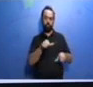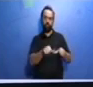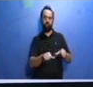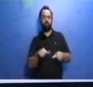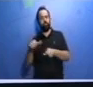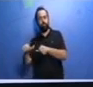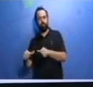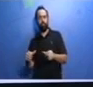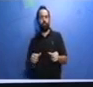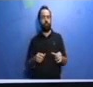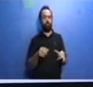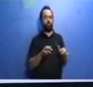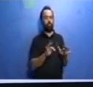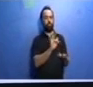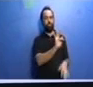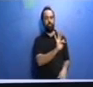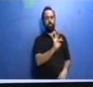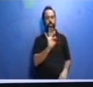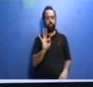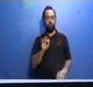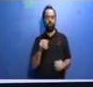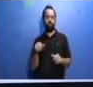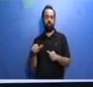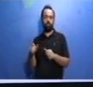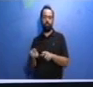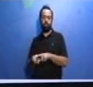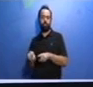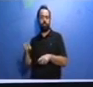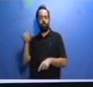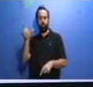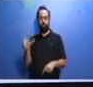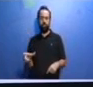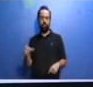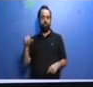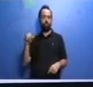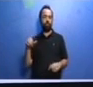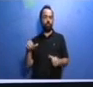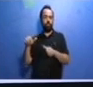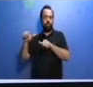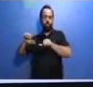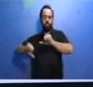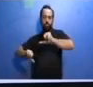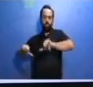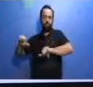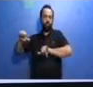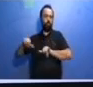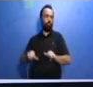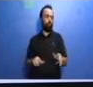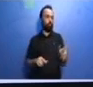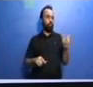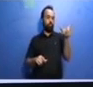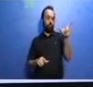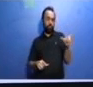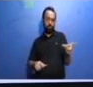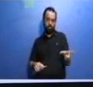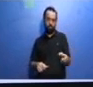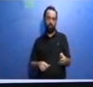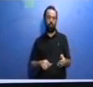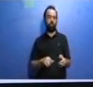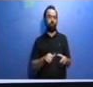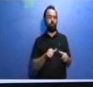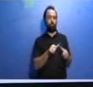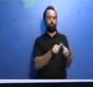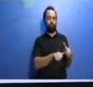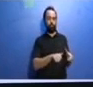transformações físicas e químicas. Uma transformação física é aquela que ocorre sem a produção de novas substâncias.